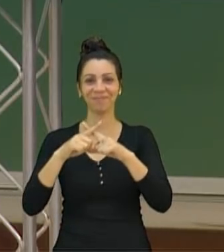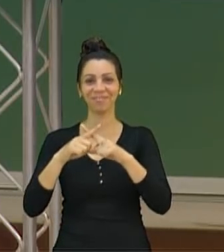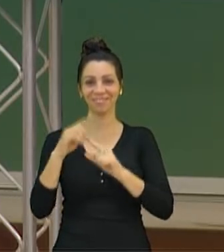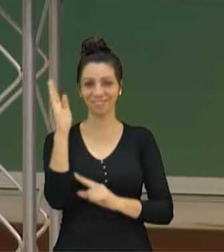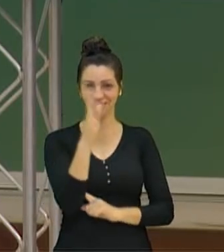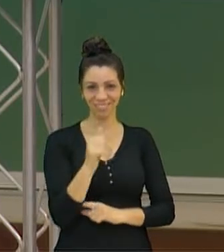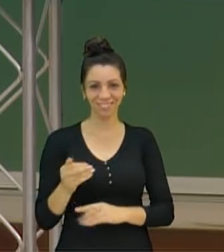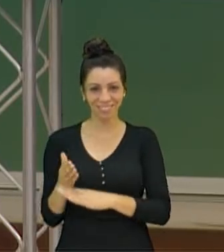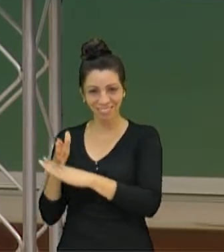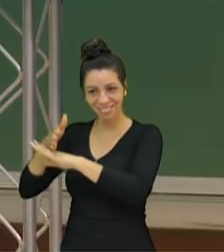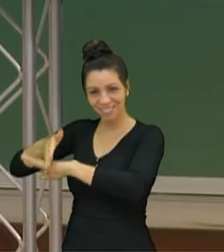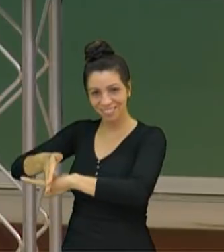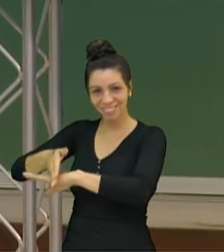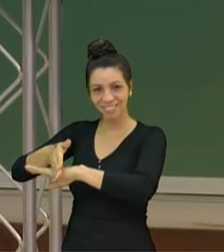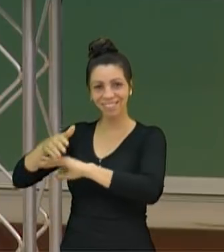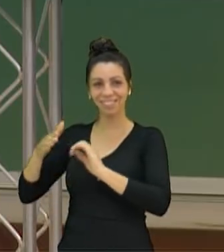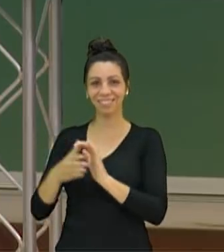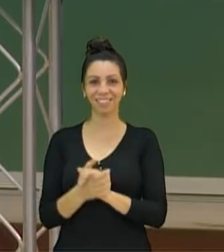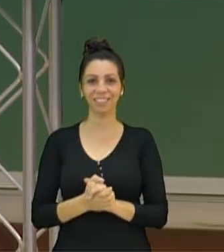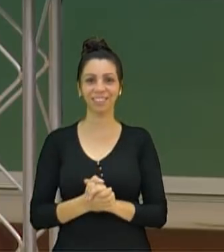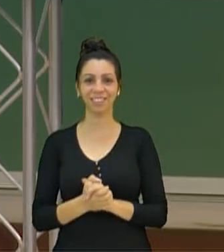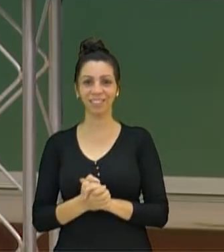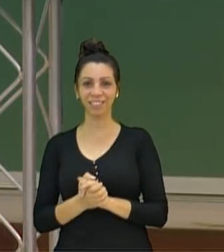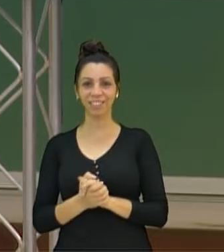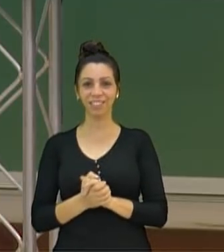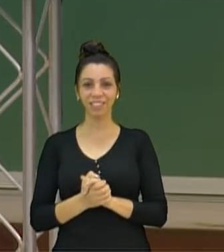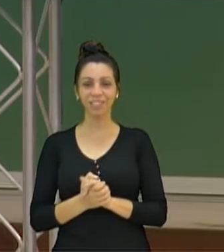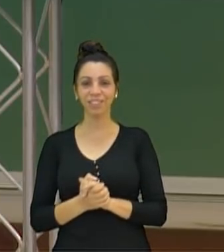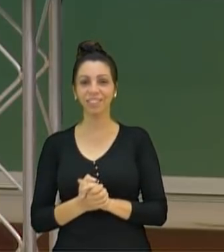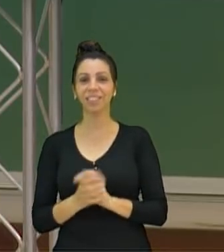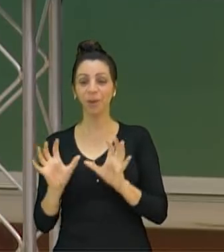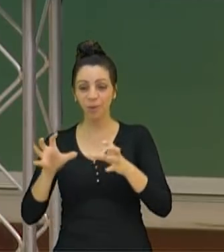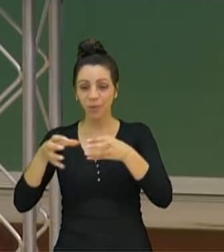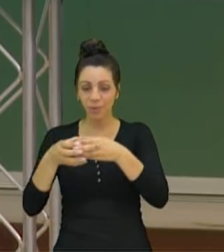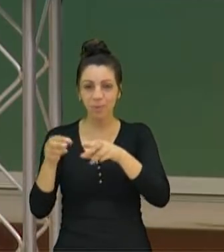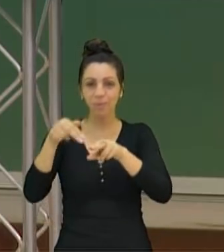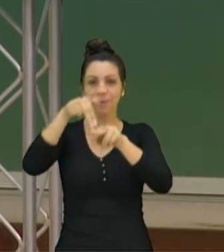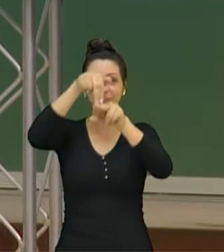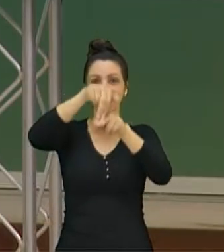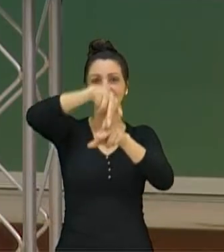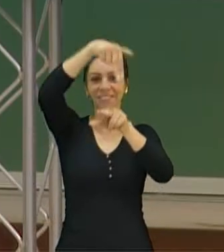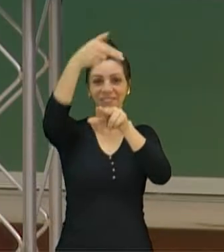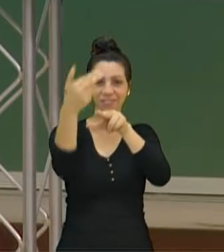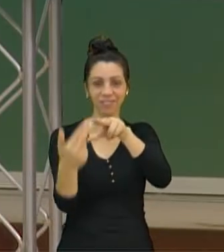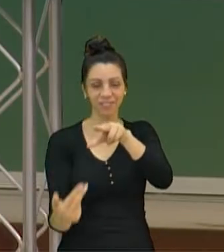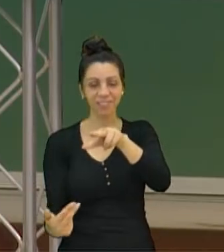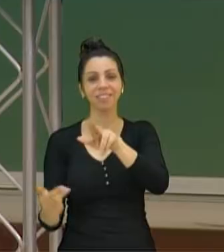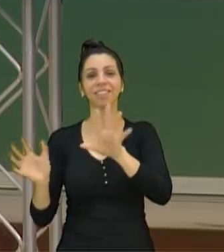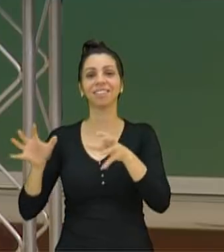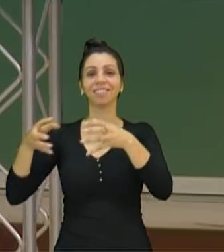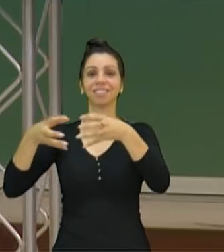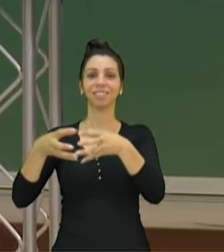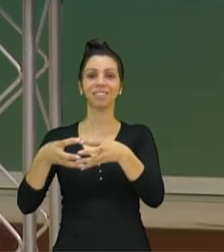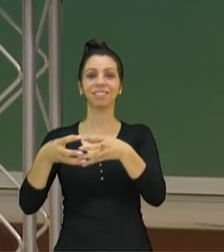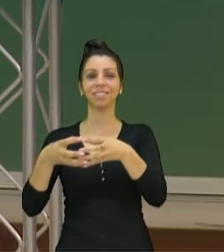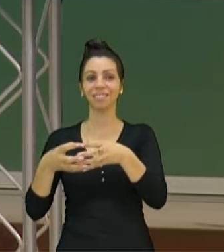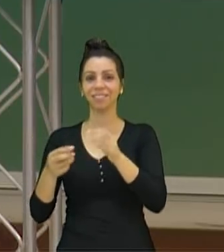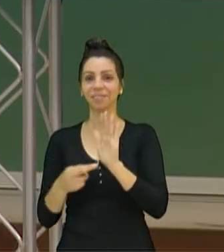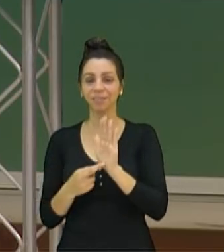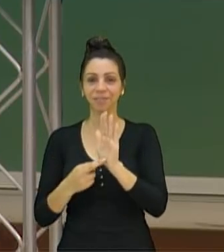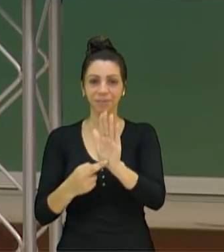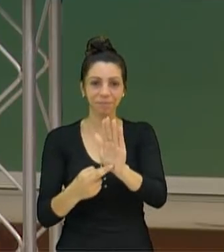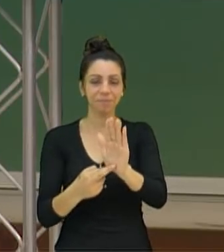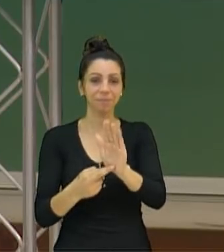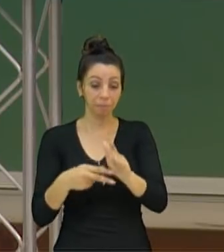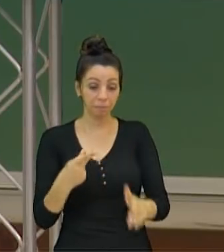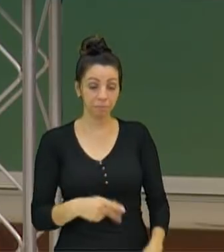Brasil participou, a equipe de saltos ornamentais foi uma das 5 modalidades com representantes do